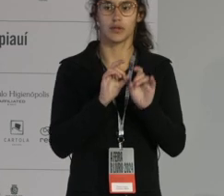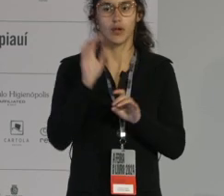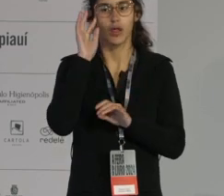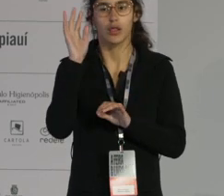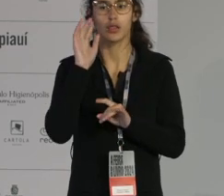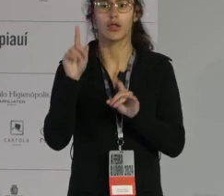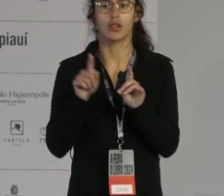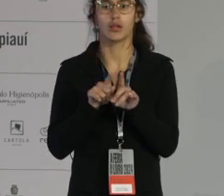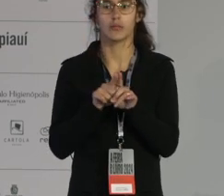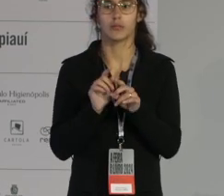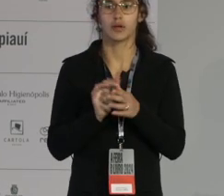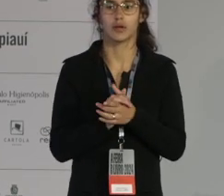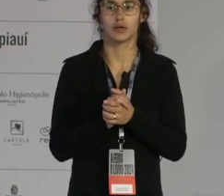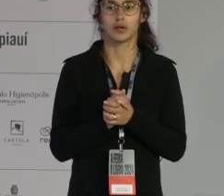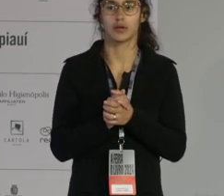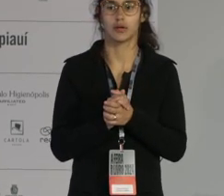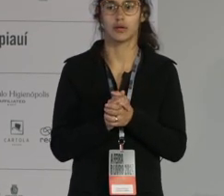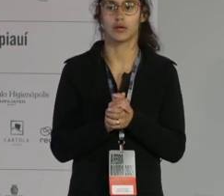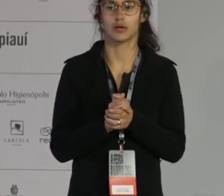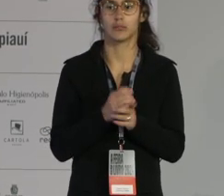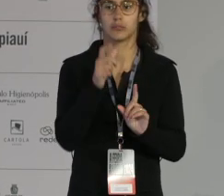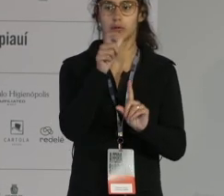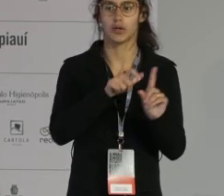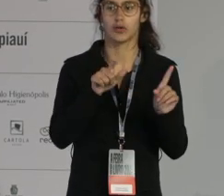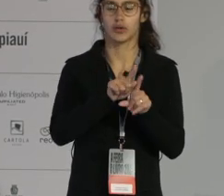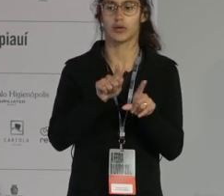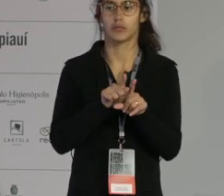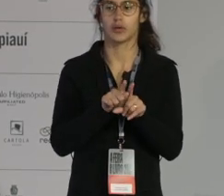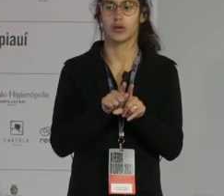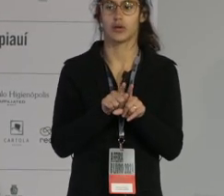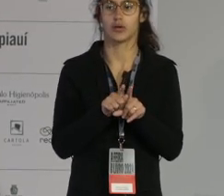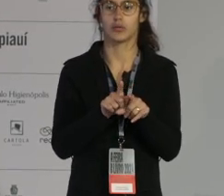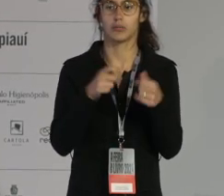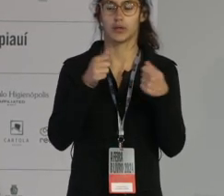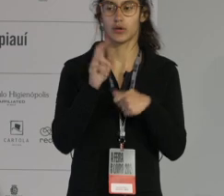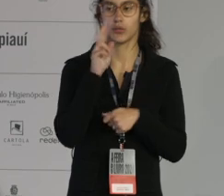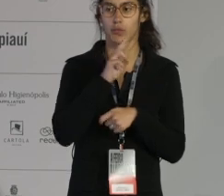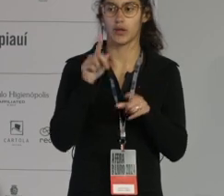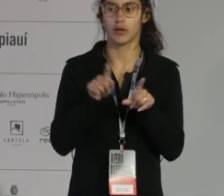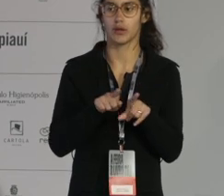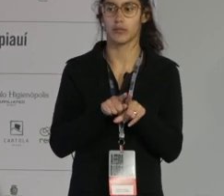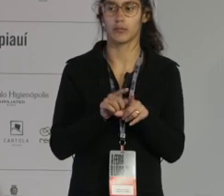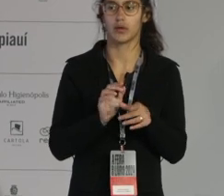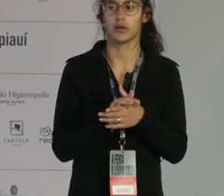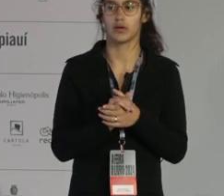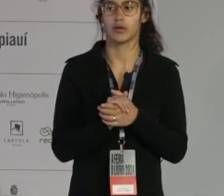Né? São personagens de uma extrema carência,